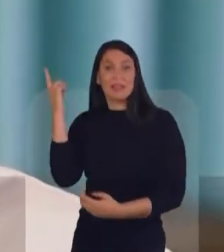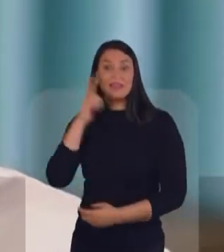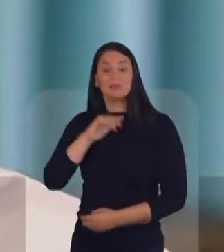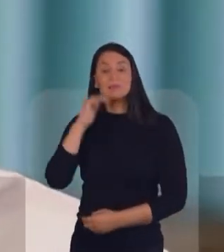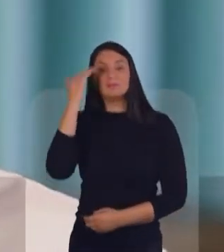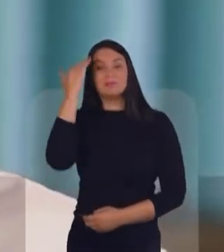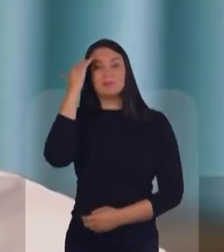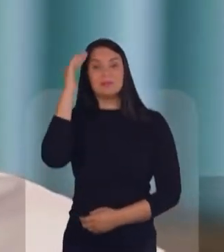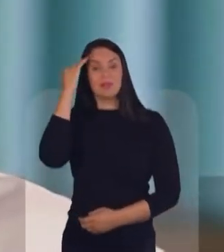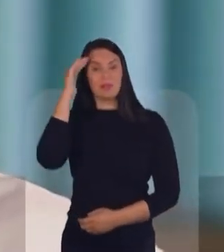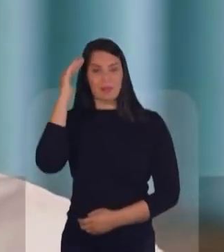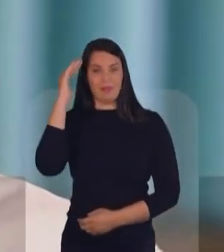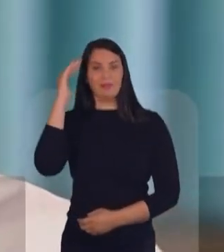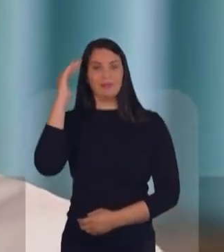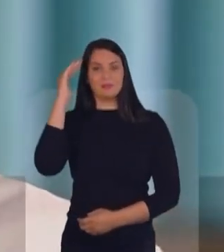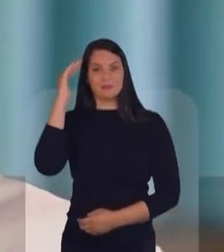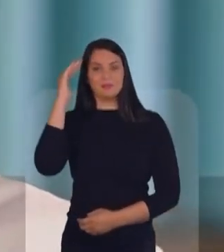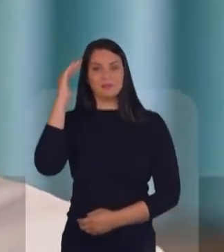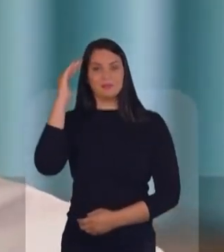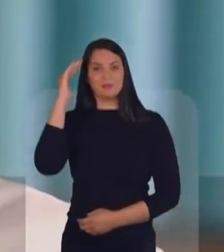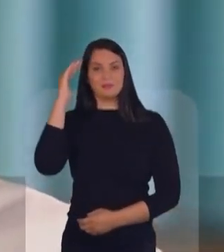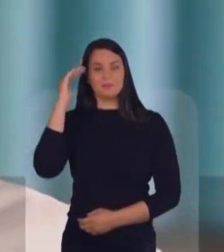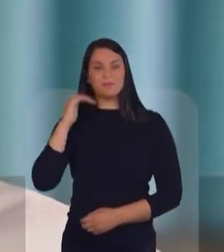consegue entender